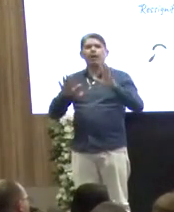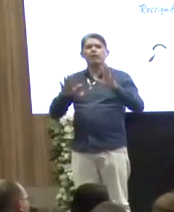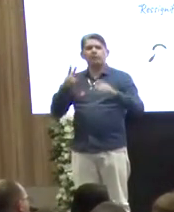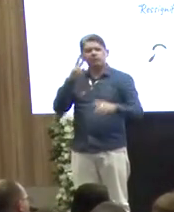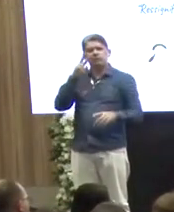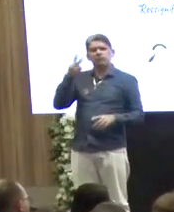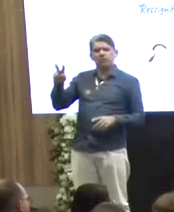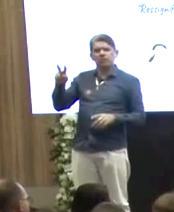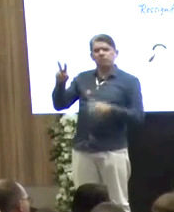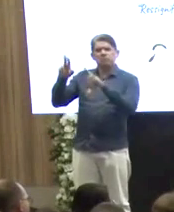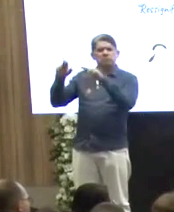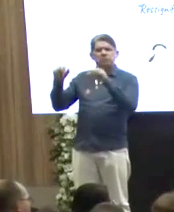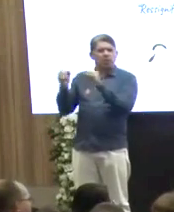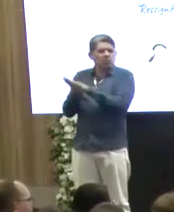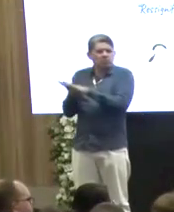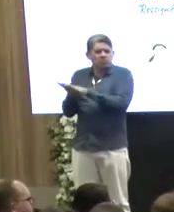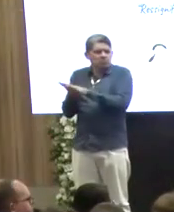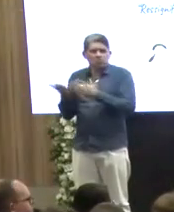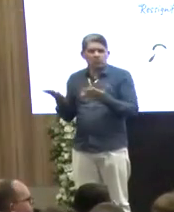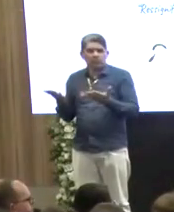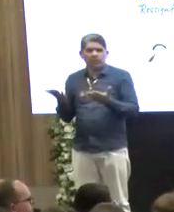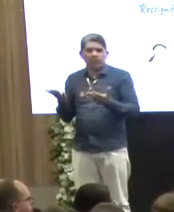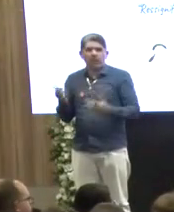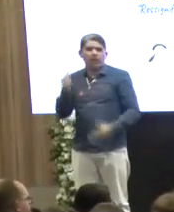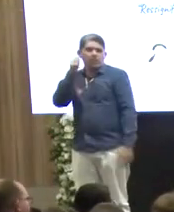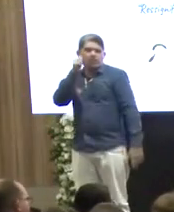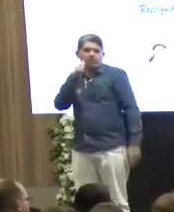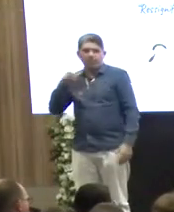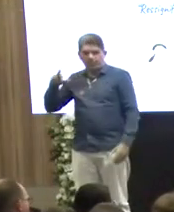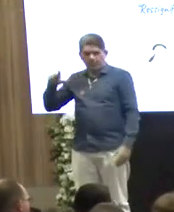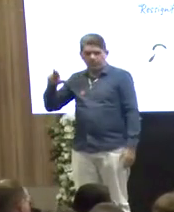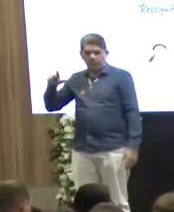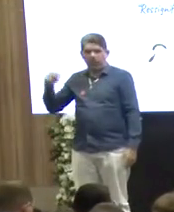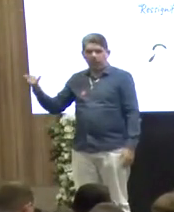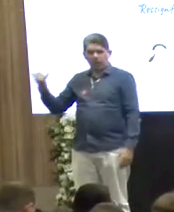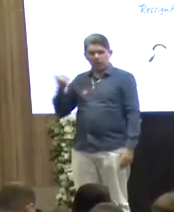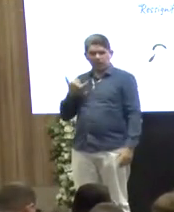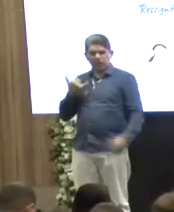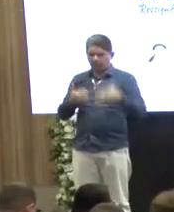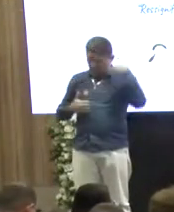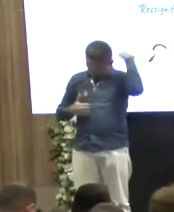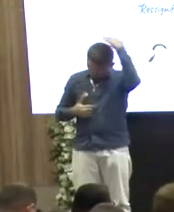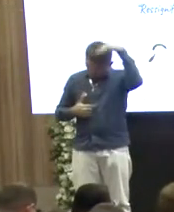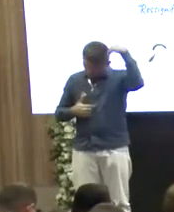e depois ninguém discute a importância, né, de turbante. Eu adoro usar